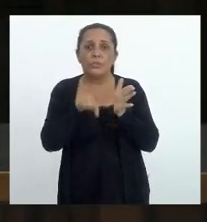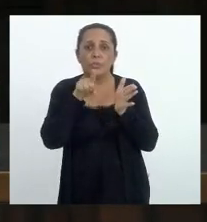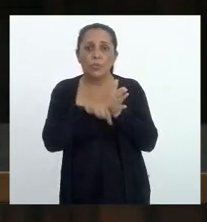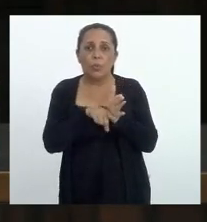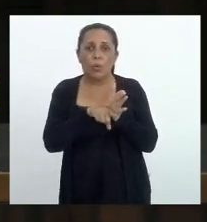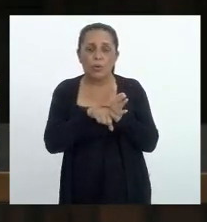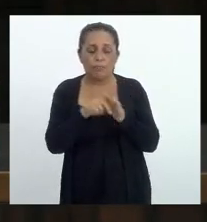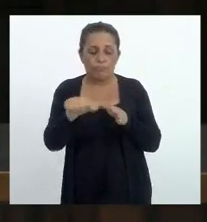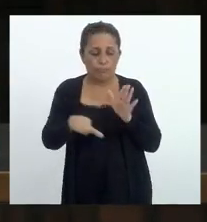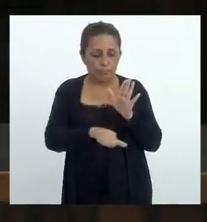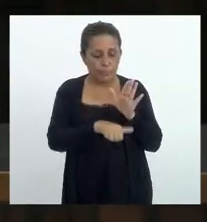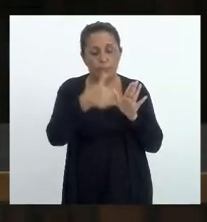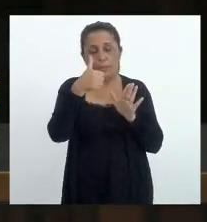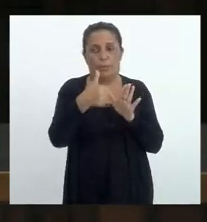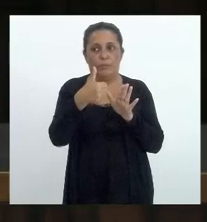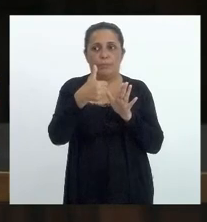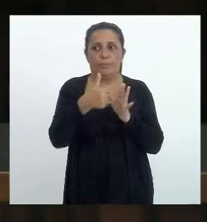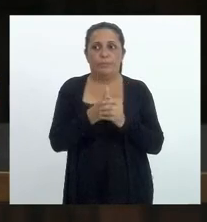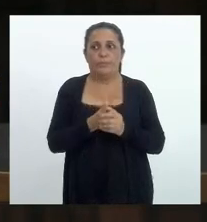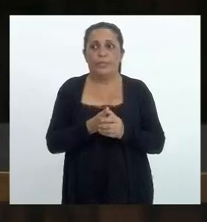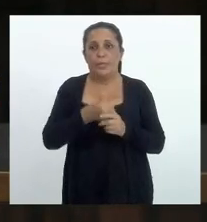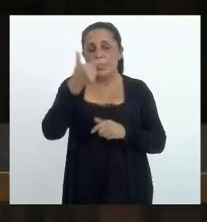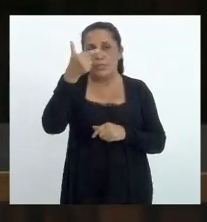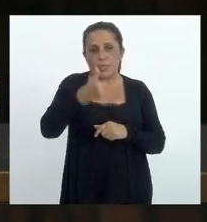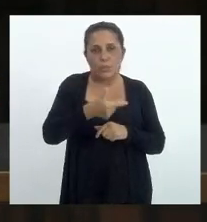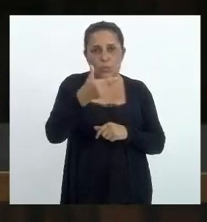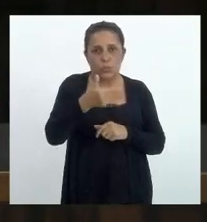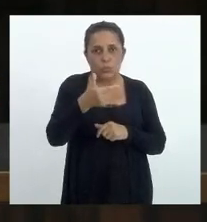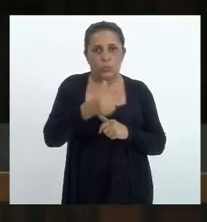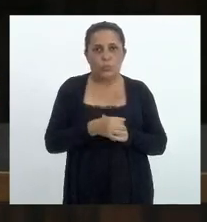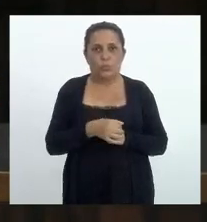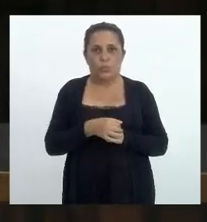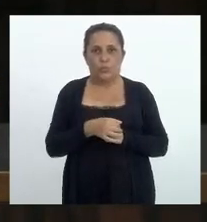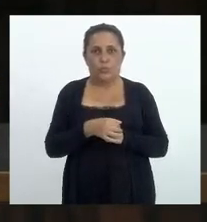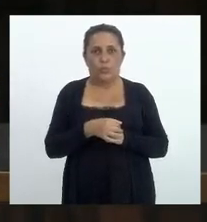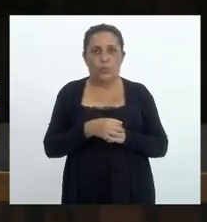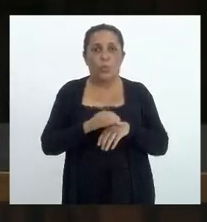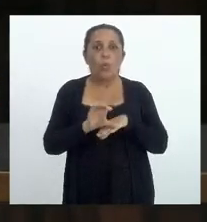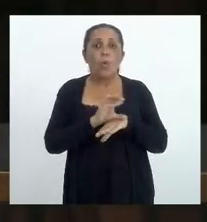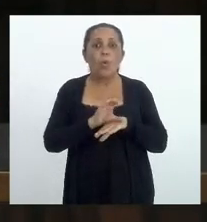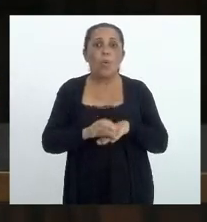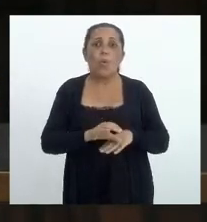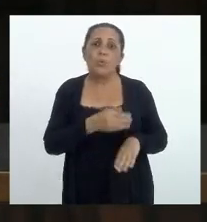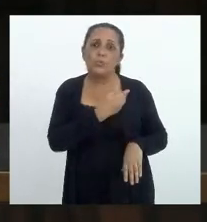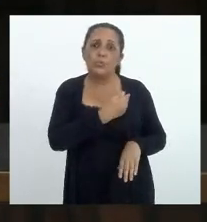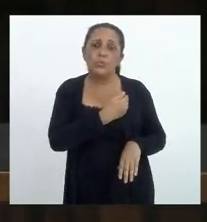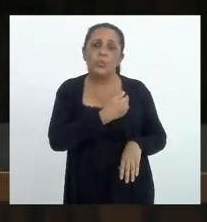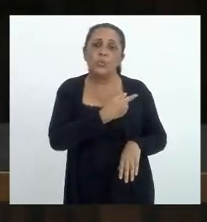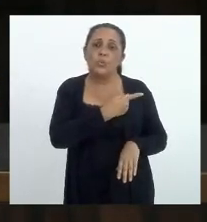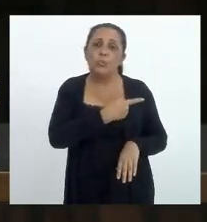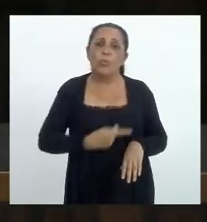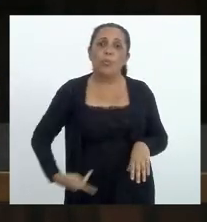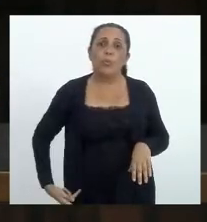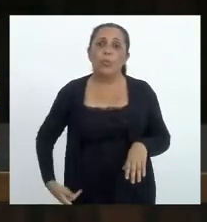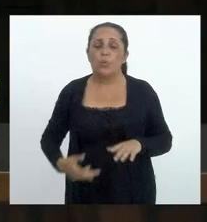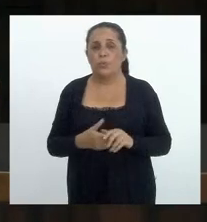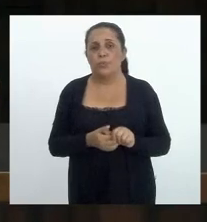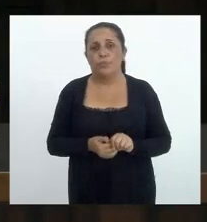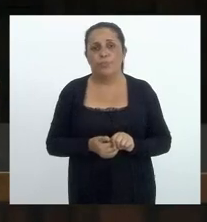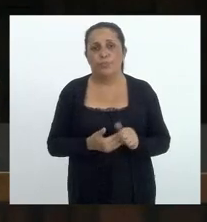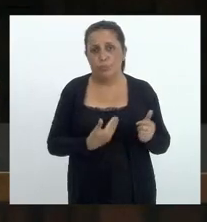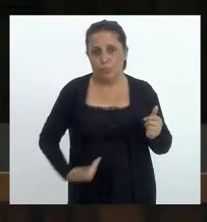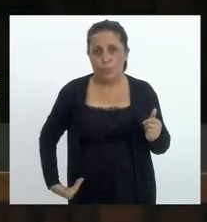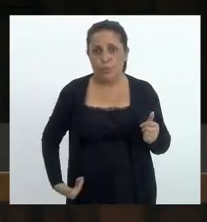esse princípio. Segundo, sobre o concurso público para preencher as vacâncias da